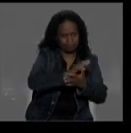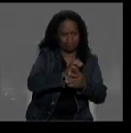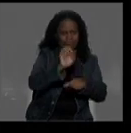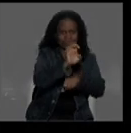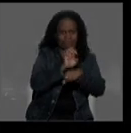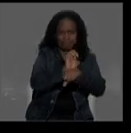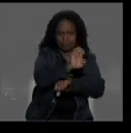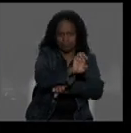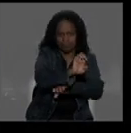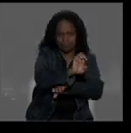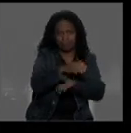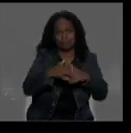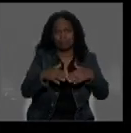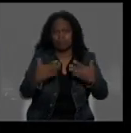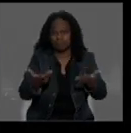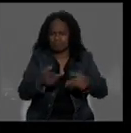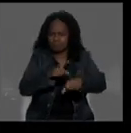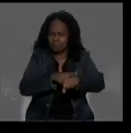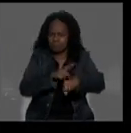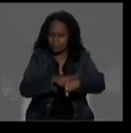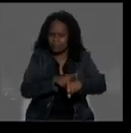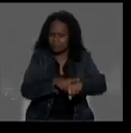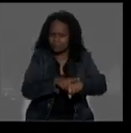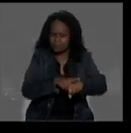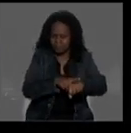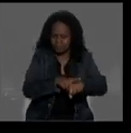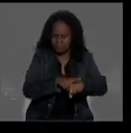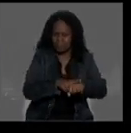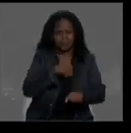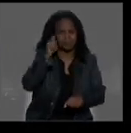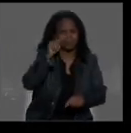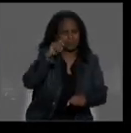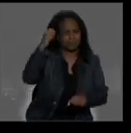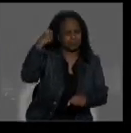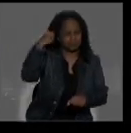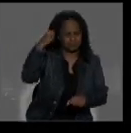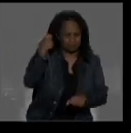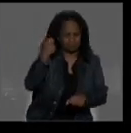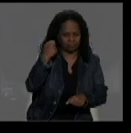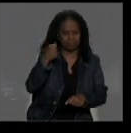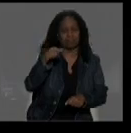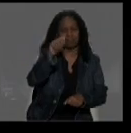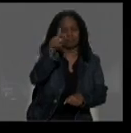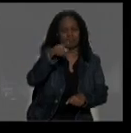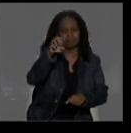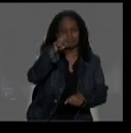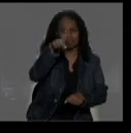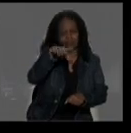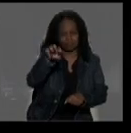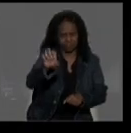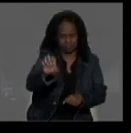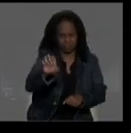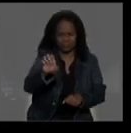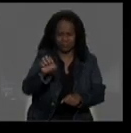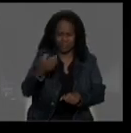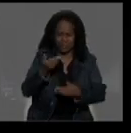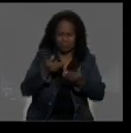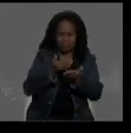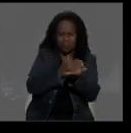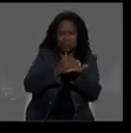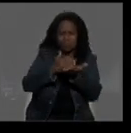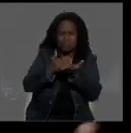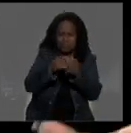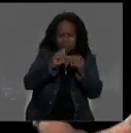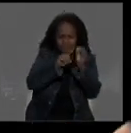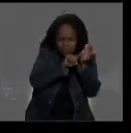né? E nesse período, a Zezé Mota era superintendente, e aí nós começamos a